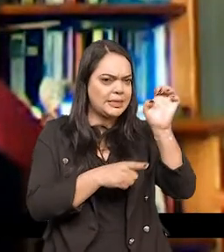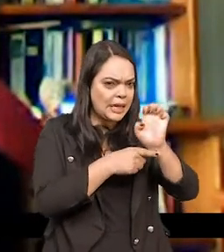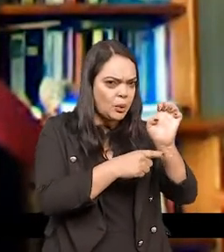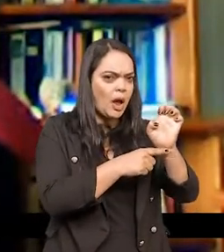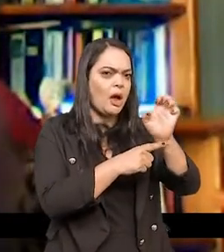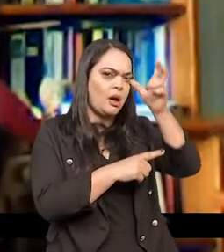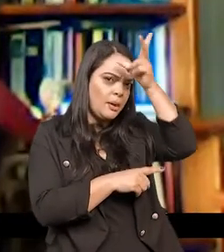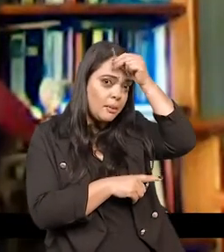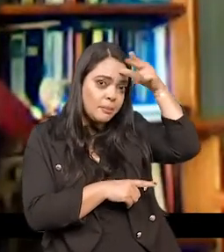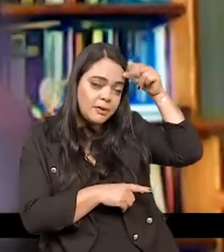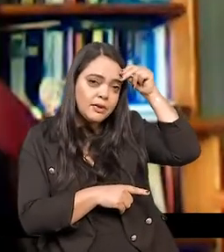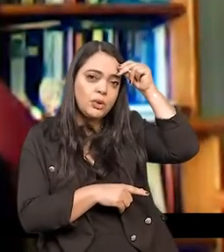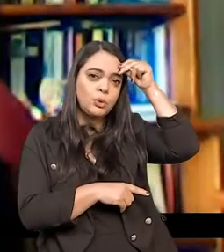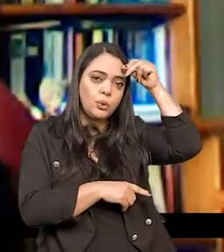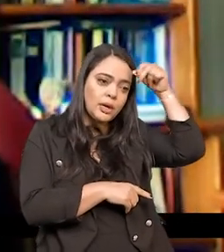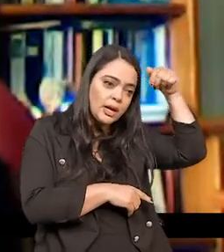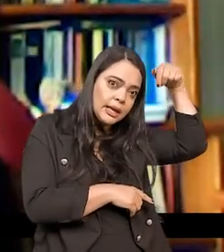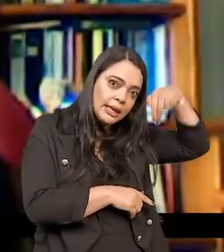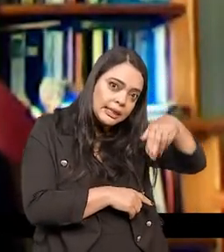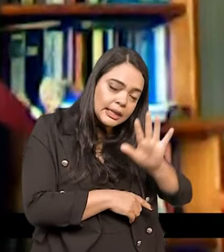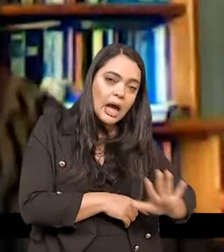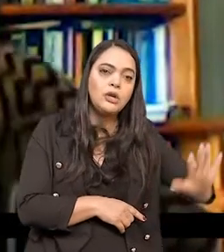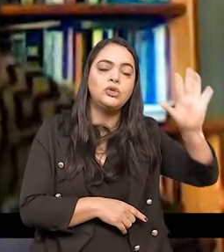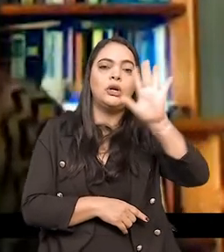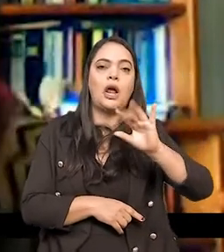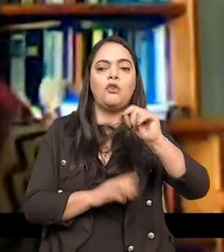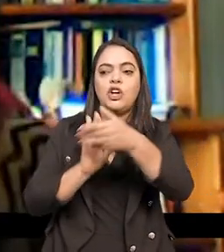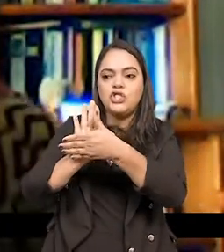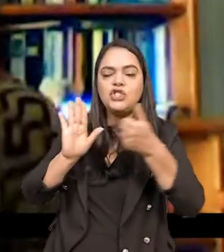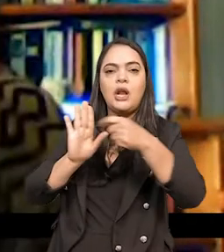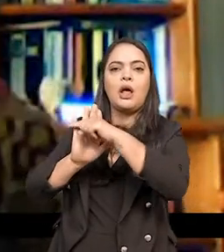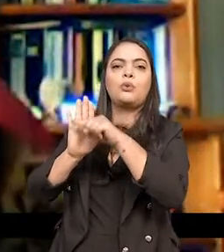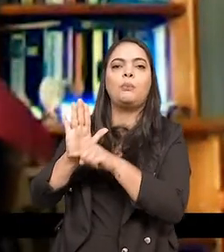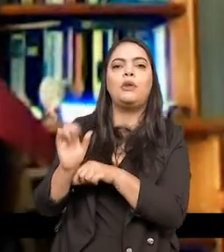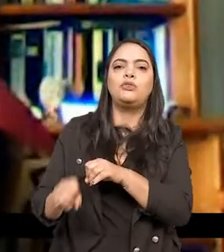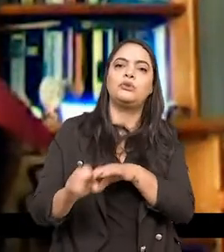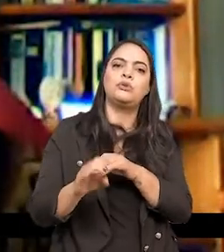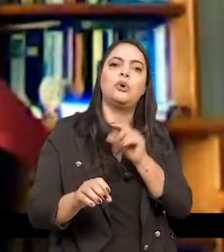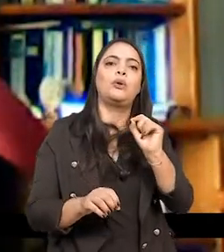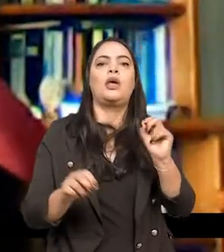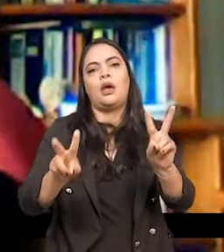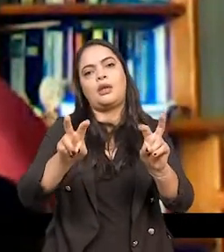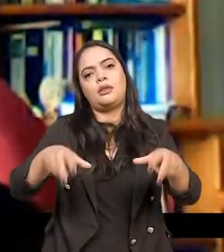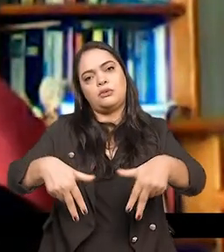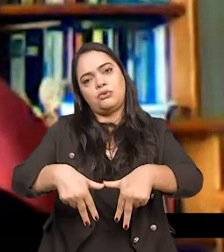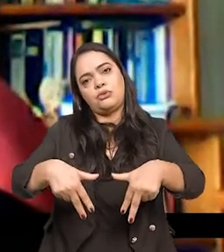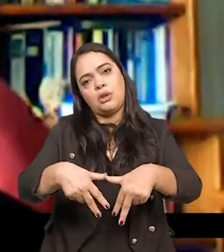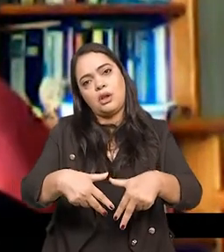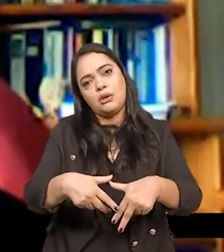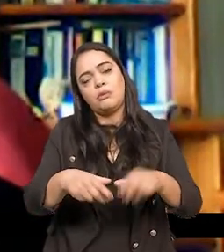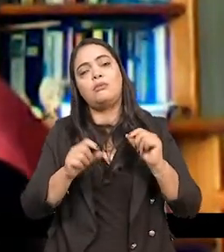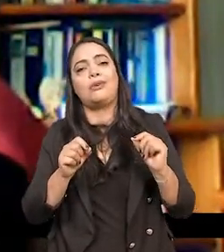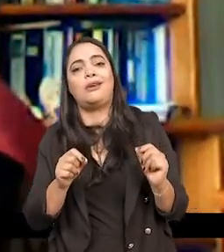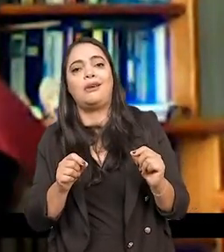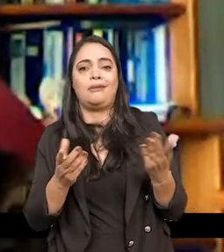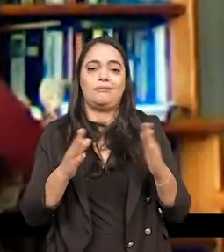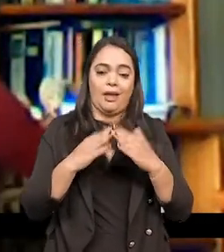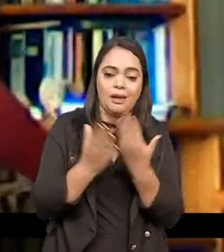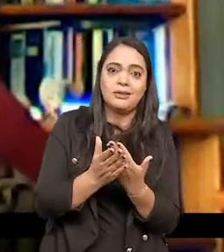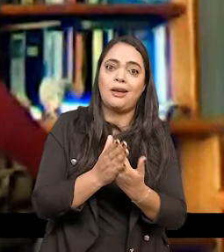e municipais, a questão de gênero, que era ainda uma alternativa que nós tínhamos às escolas